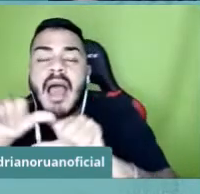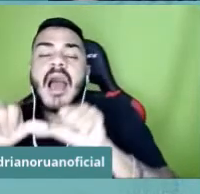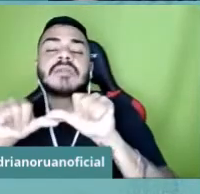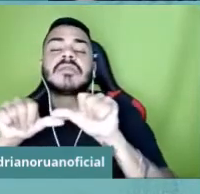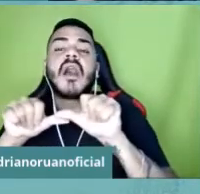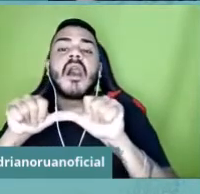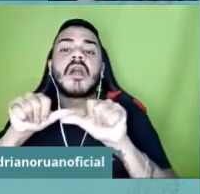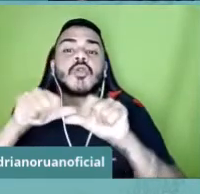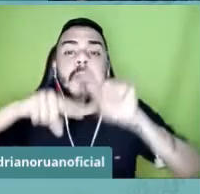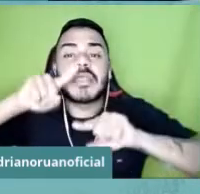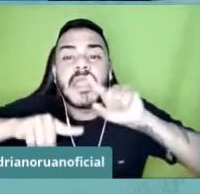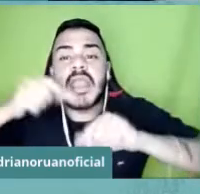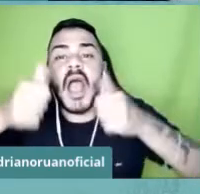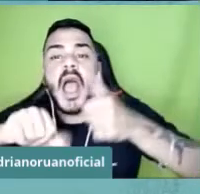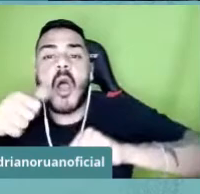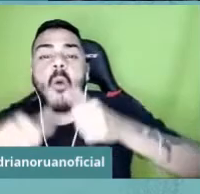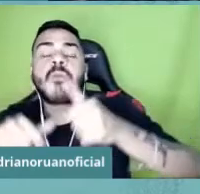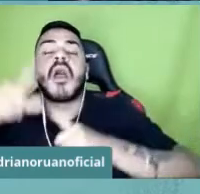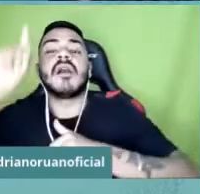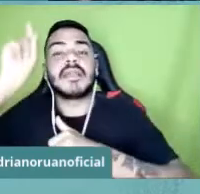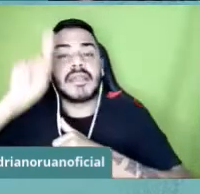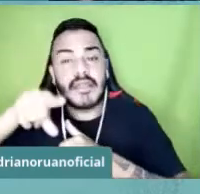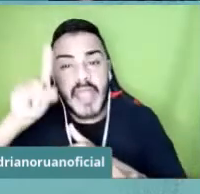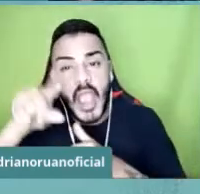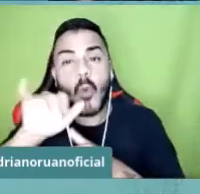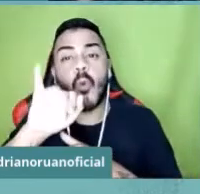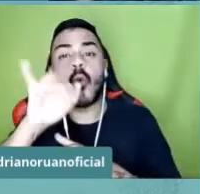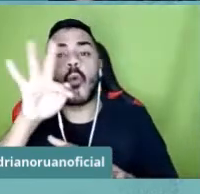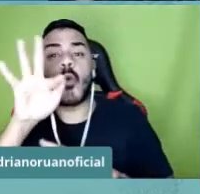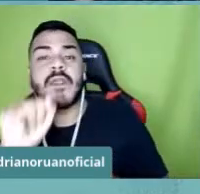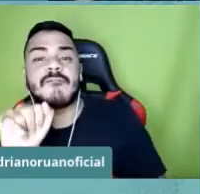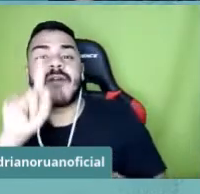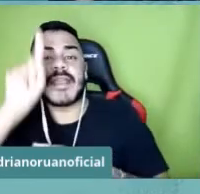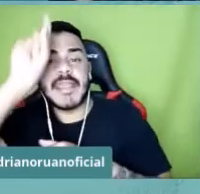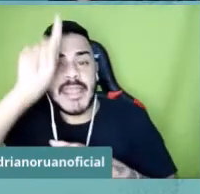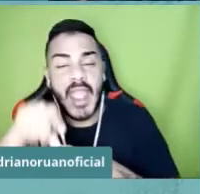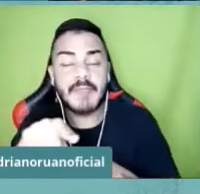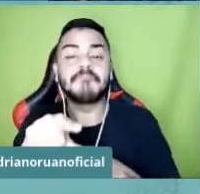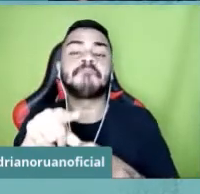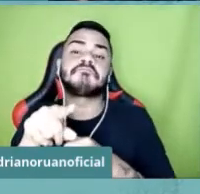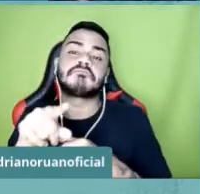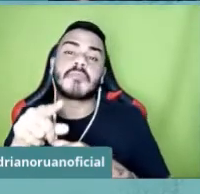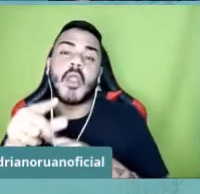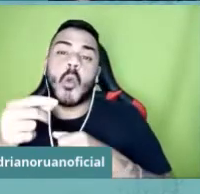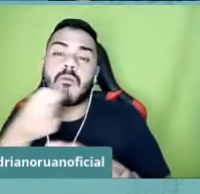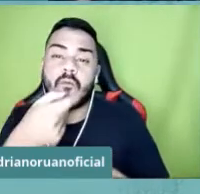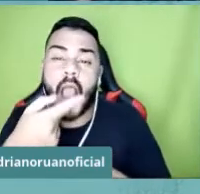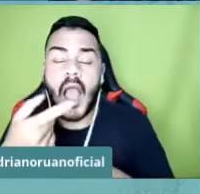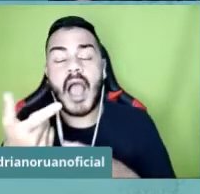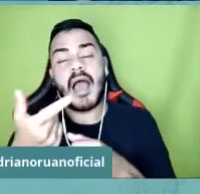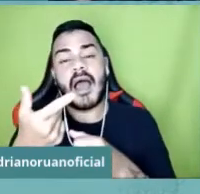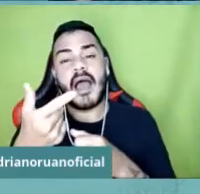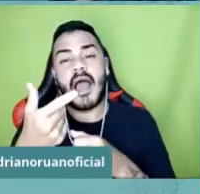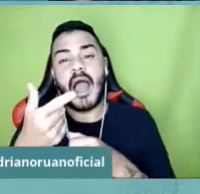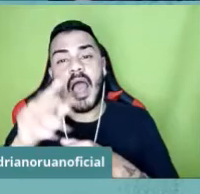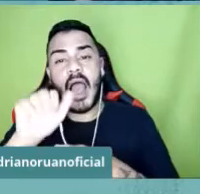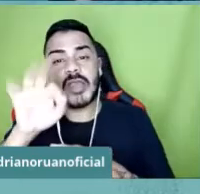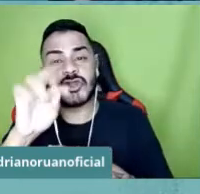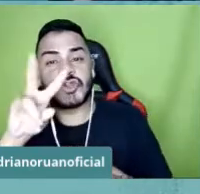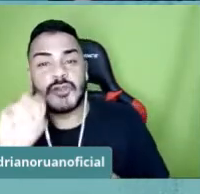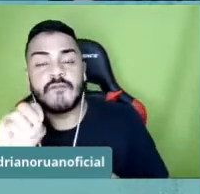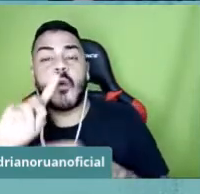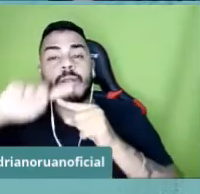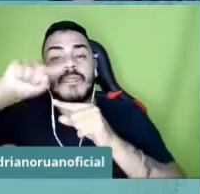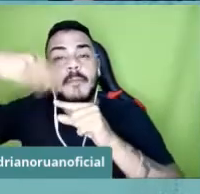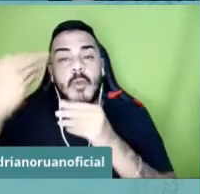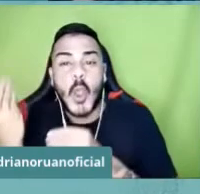desse material, o IFA, que é o ingrediente farmacêutico ativo, né? Então, depois que ele